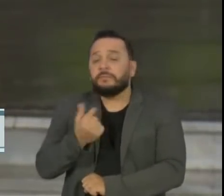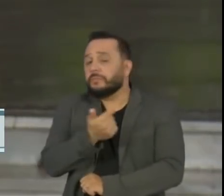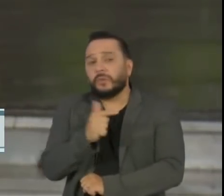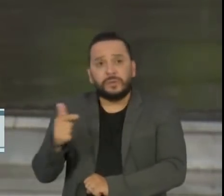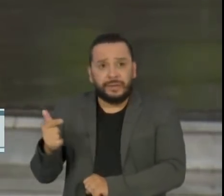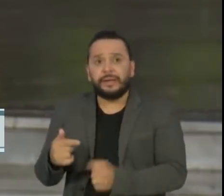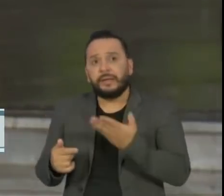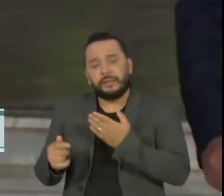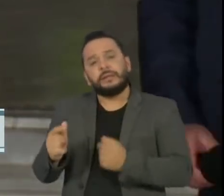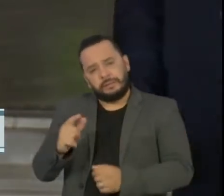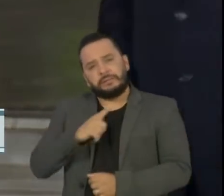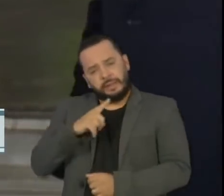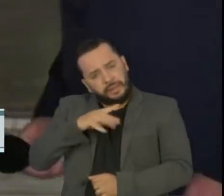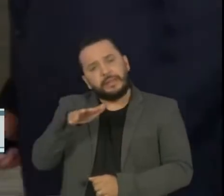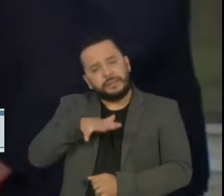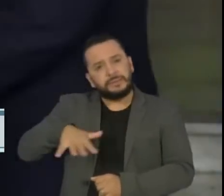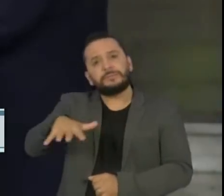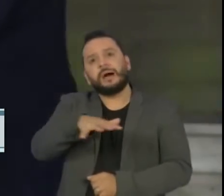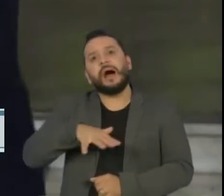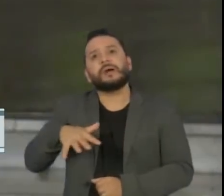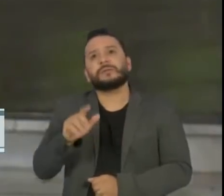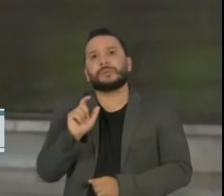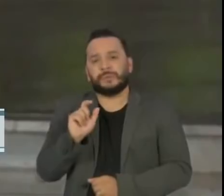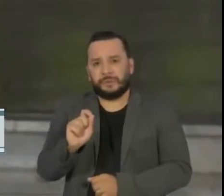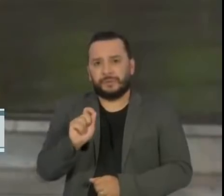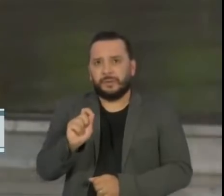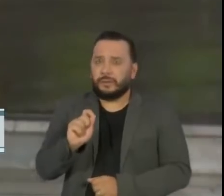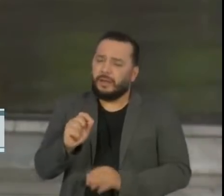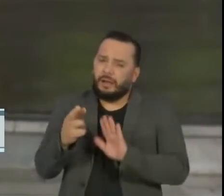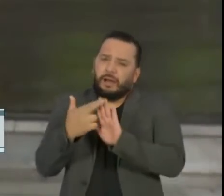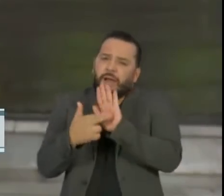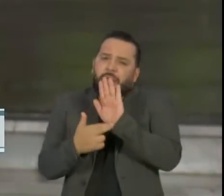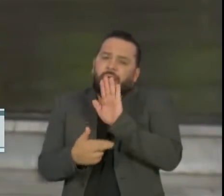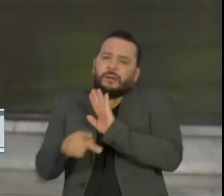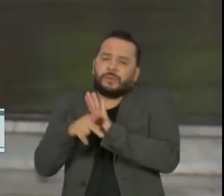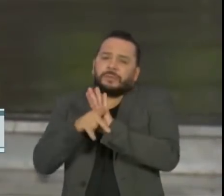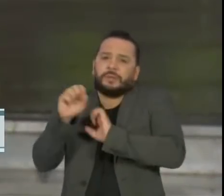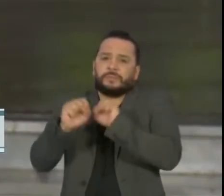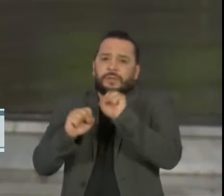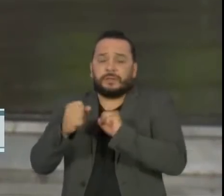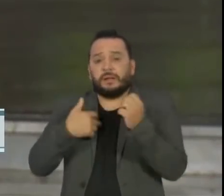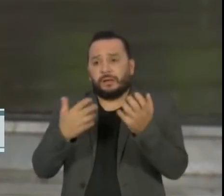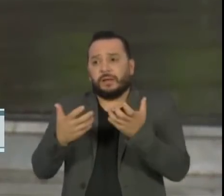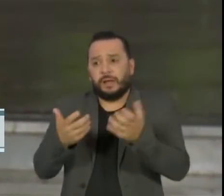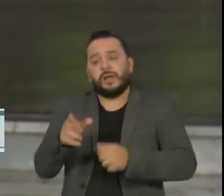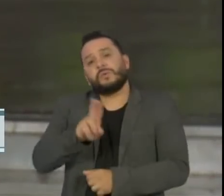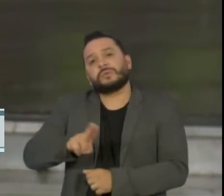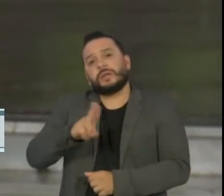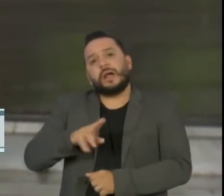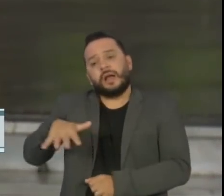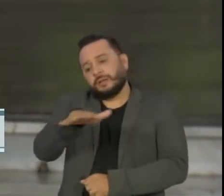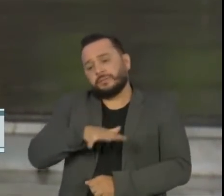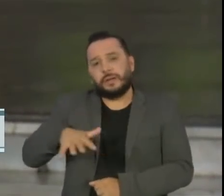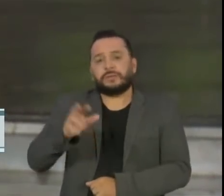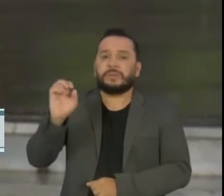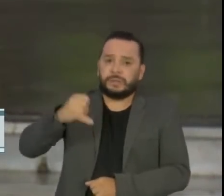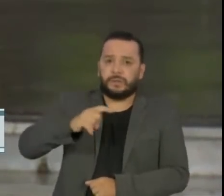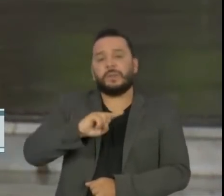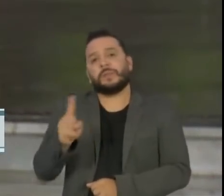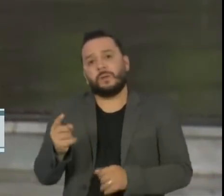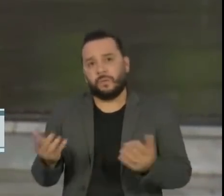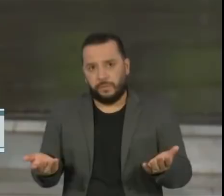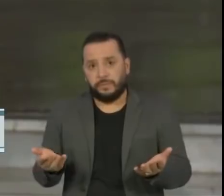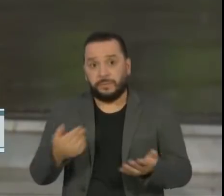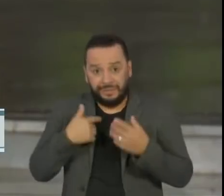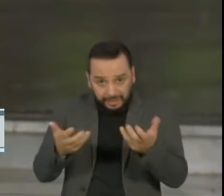oferece o espaço também opcional, fica a critério das startups escolherem se querem utilizar esse espaço ou não, mas